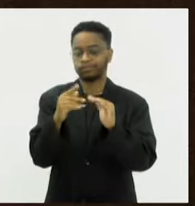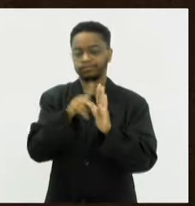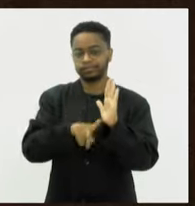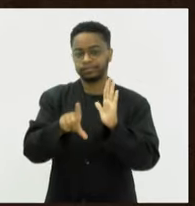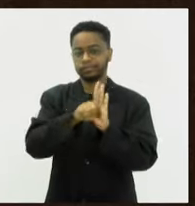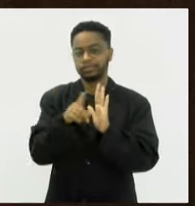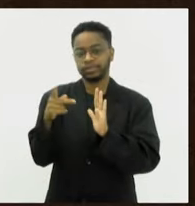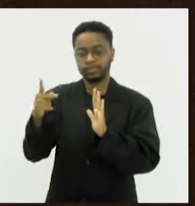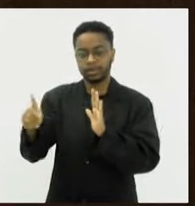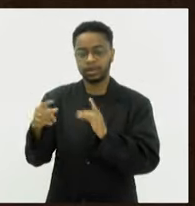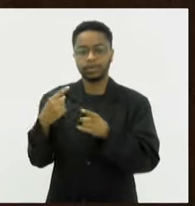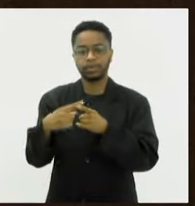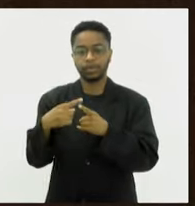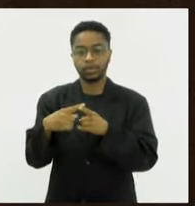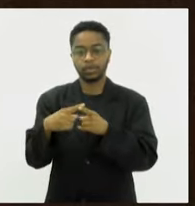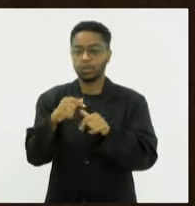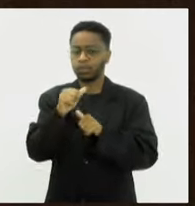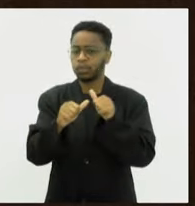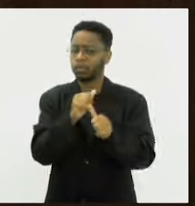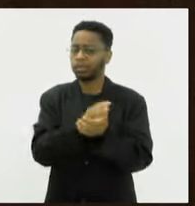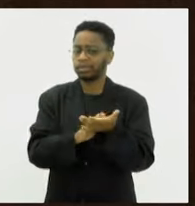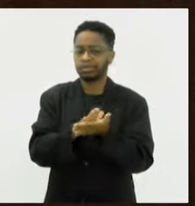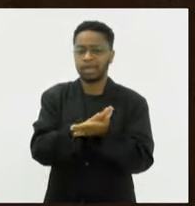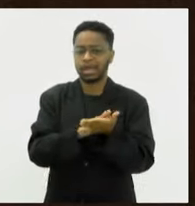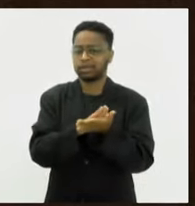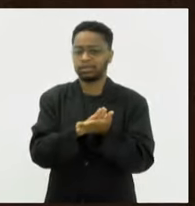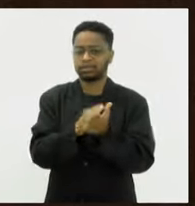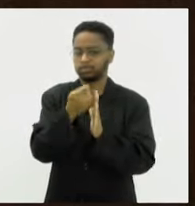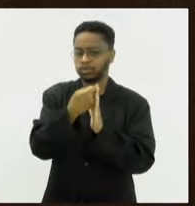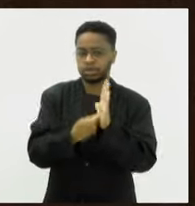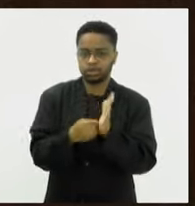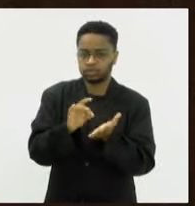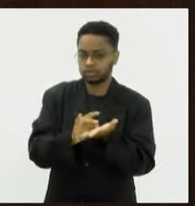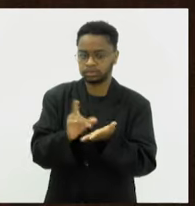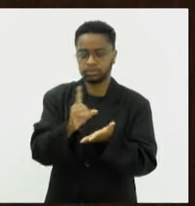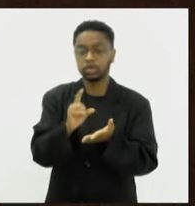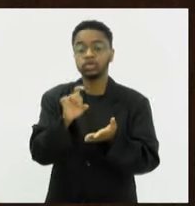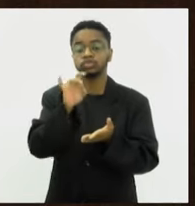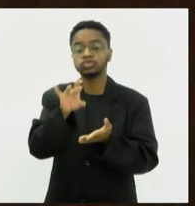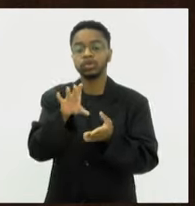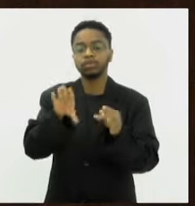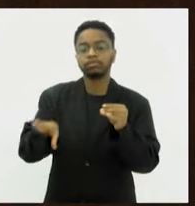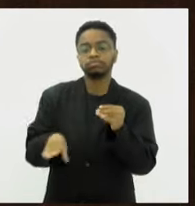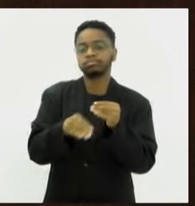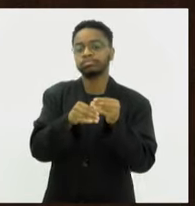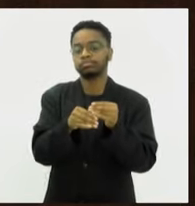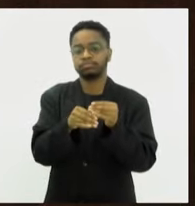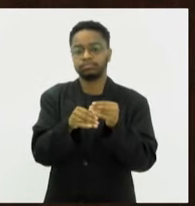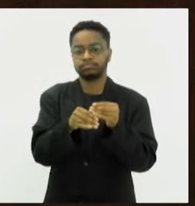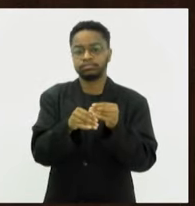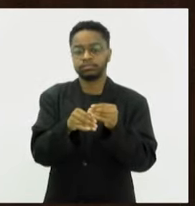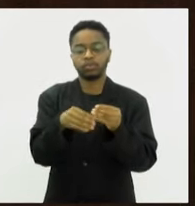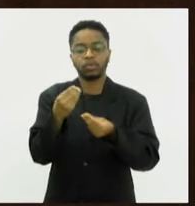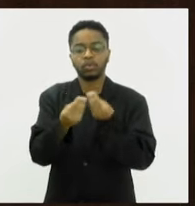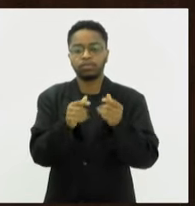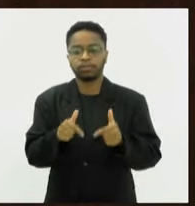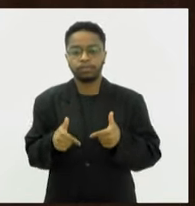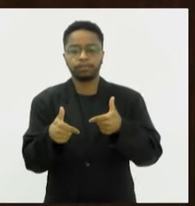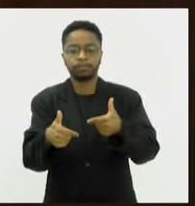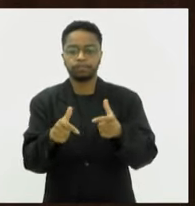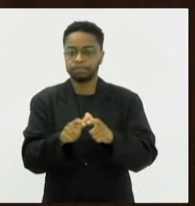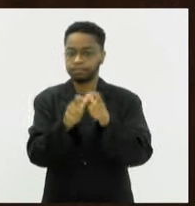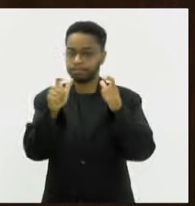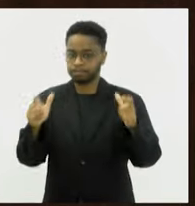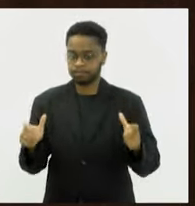PL, que não altera nada do nosso original, apenas amplia o escopo de atuação. Então, queria dizer,